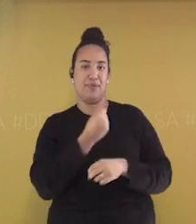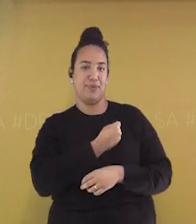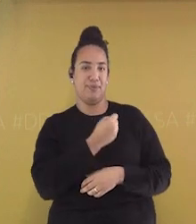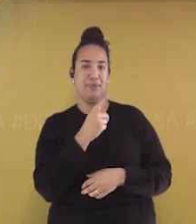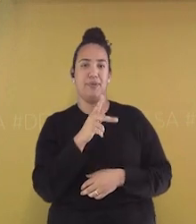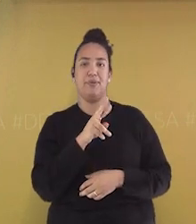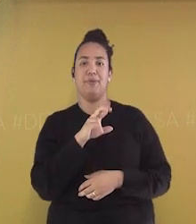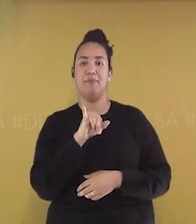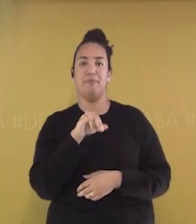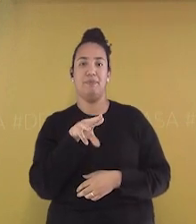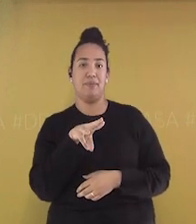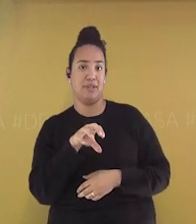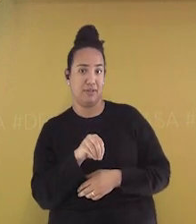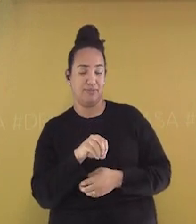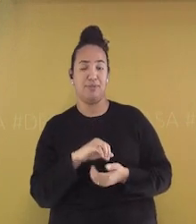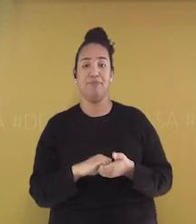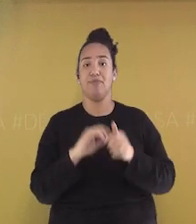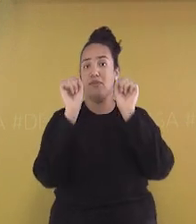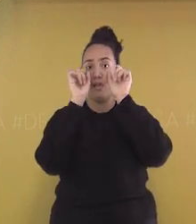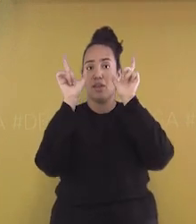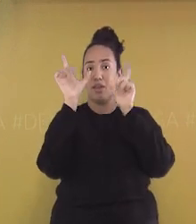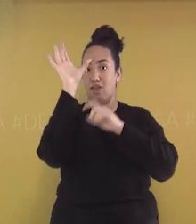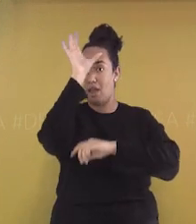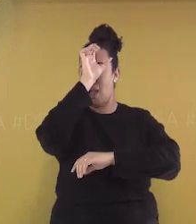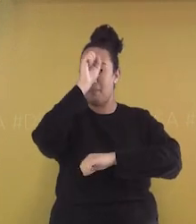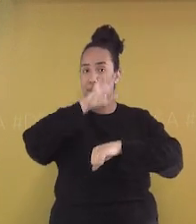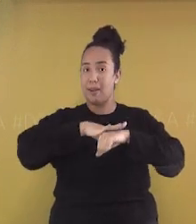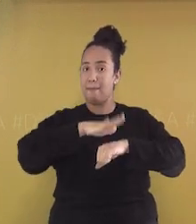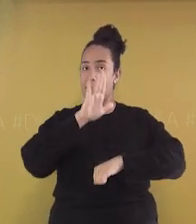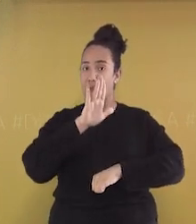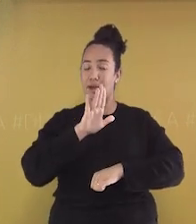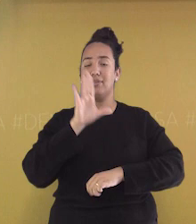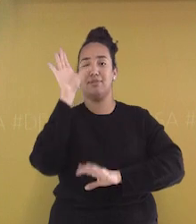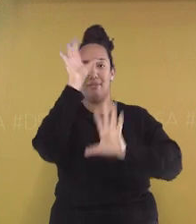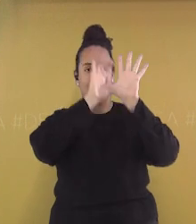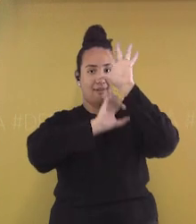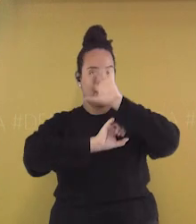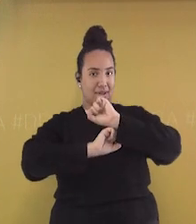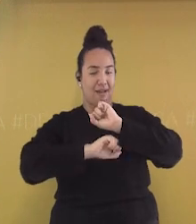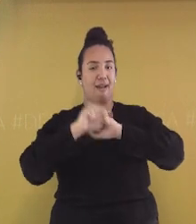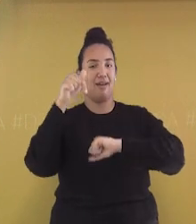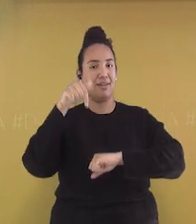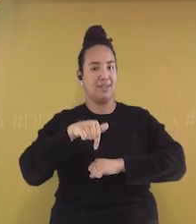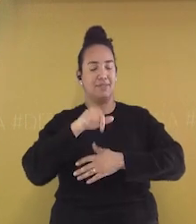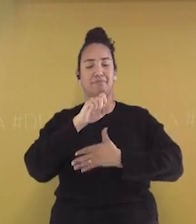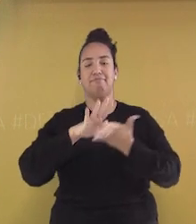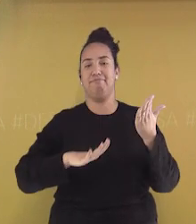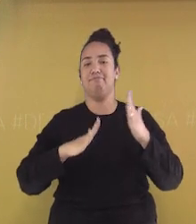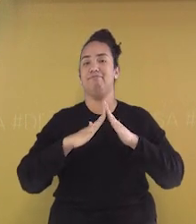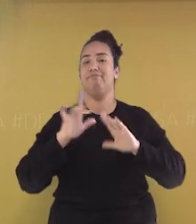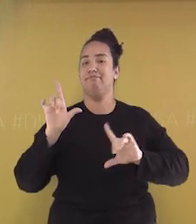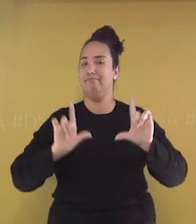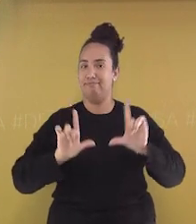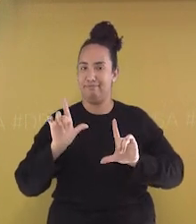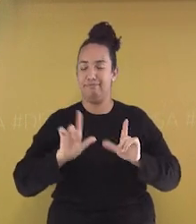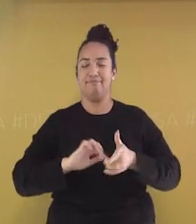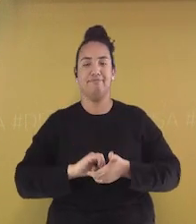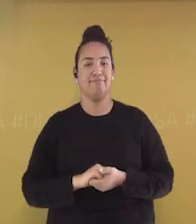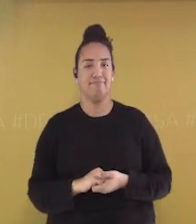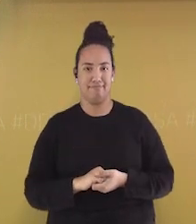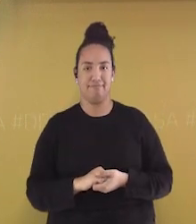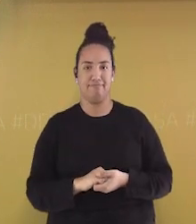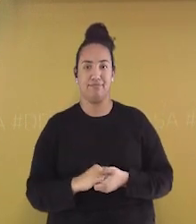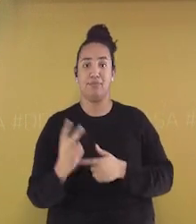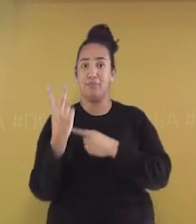compostos. Fiquem ligados que vem muito mais conhecimento e aprendizado por aqui, no Dever em Casa, na TV.